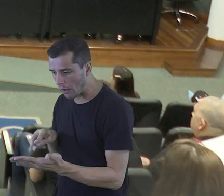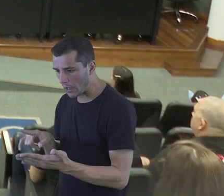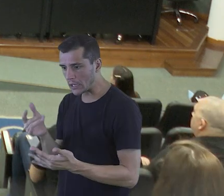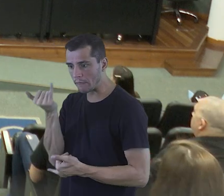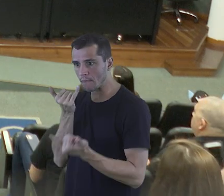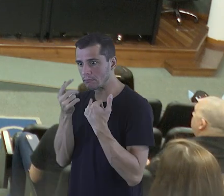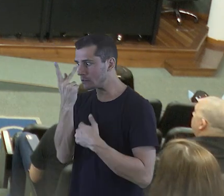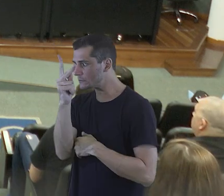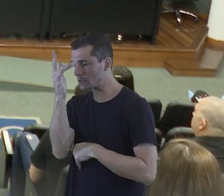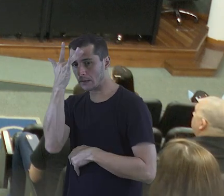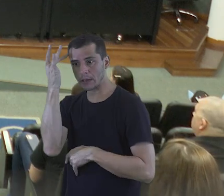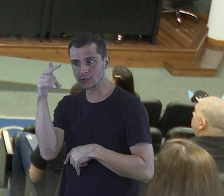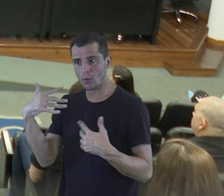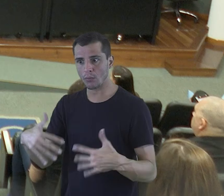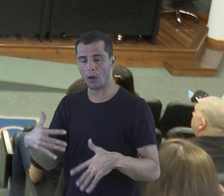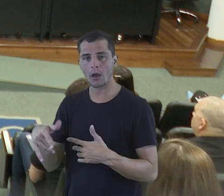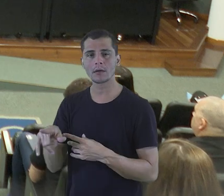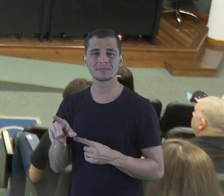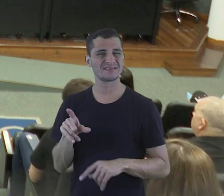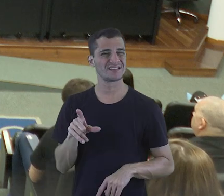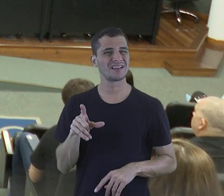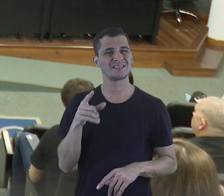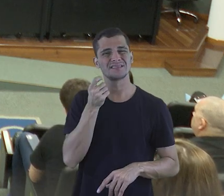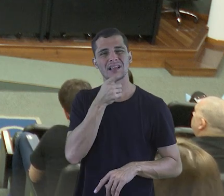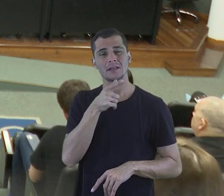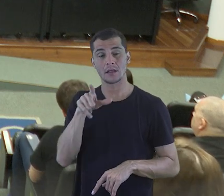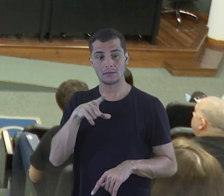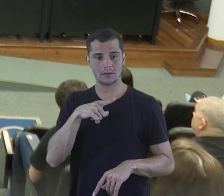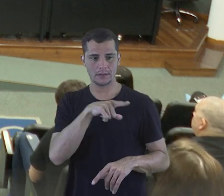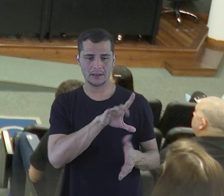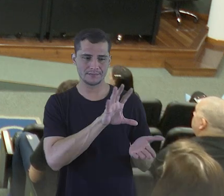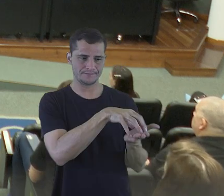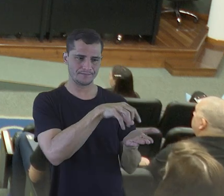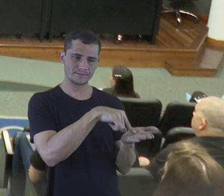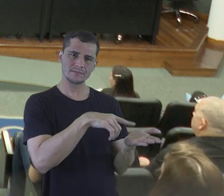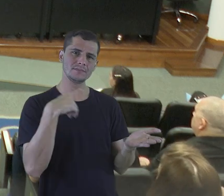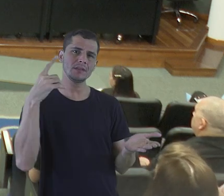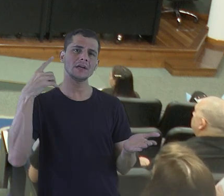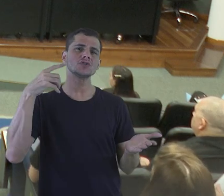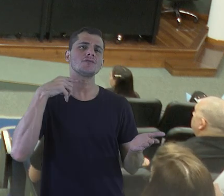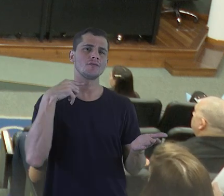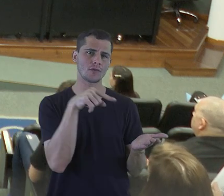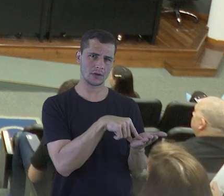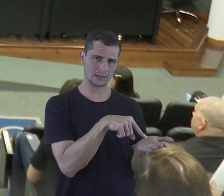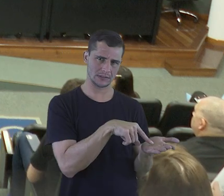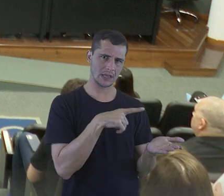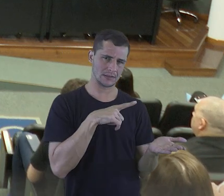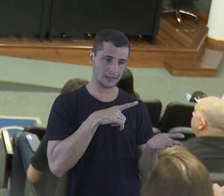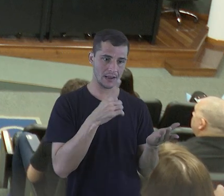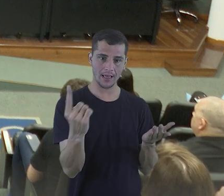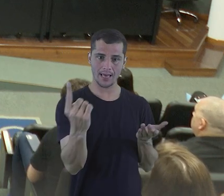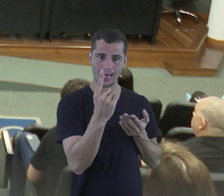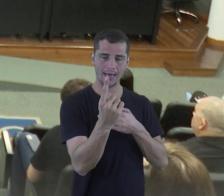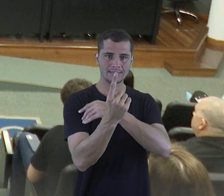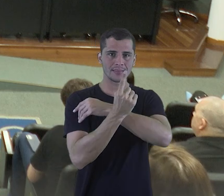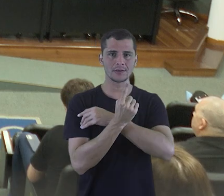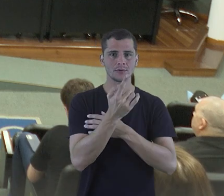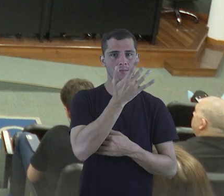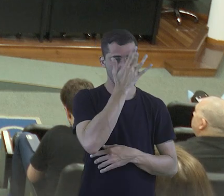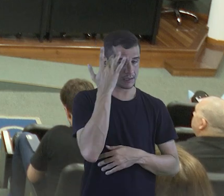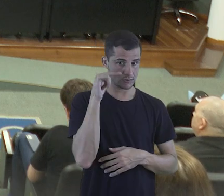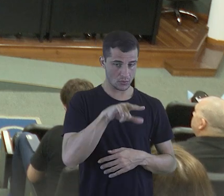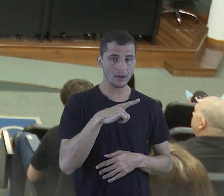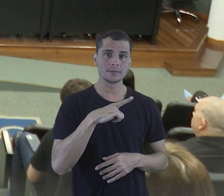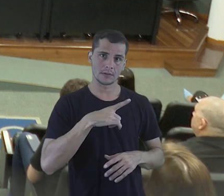é muito engraçado isso porque no escritório em escritórios de advocacia por exemplo hoje lá no escritório de advocacia no nosso porque a gente atende muito a LGPD a tem sistema de